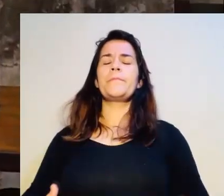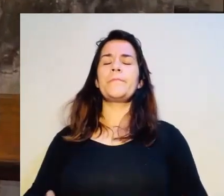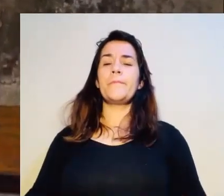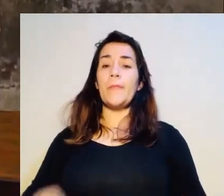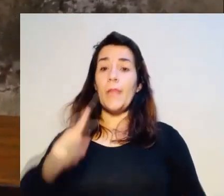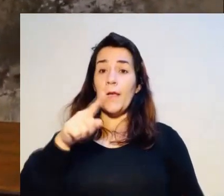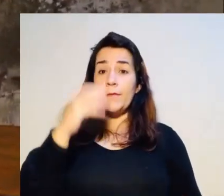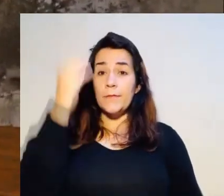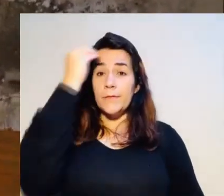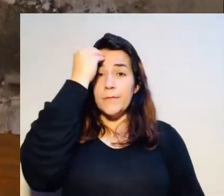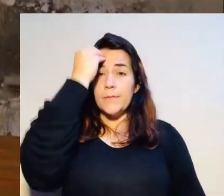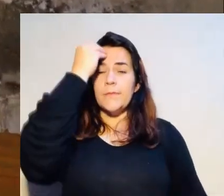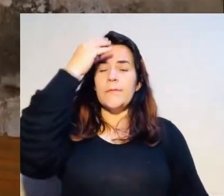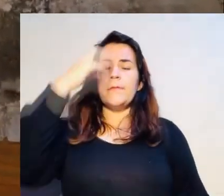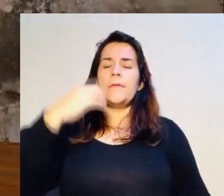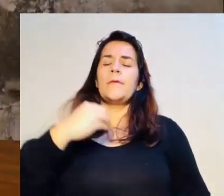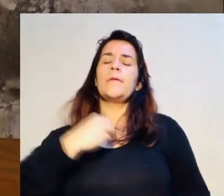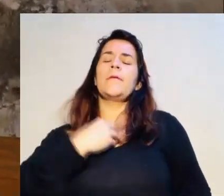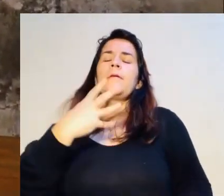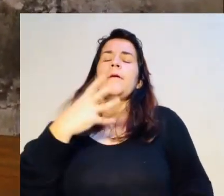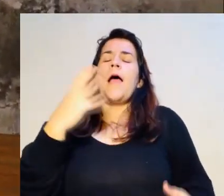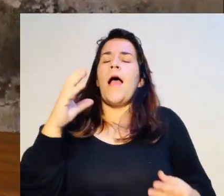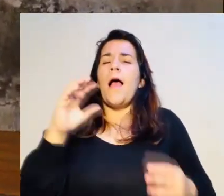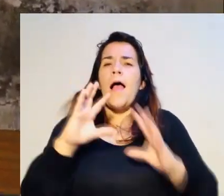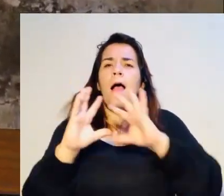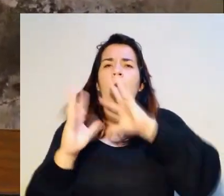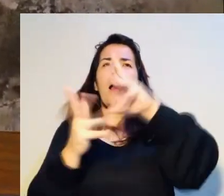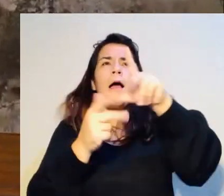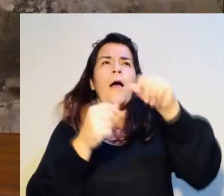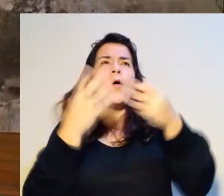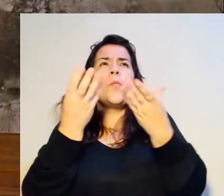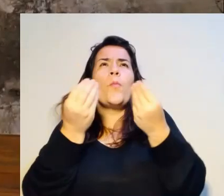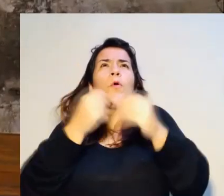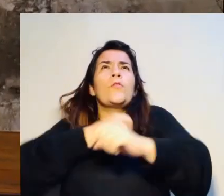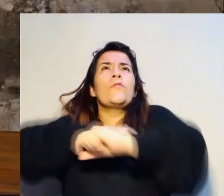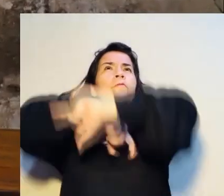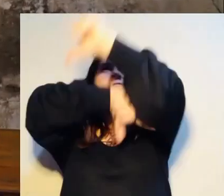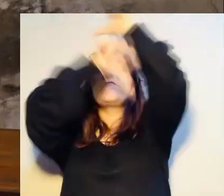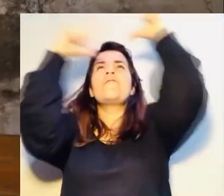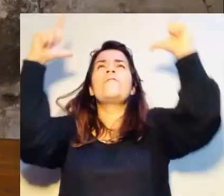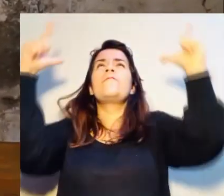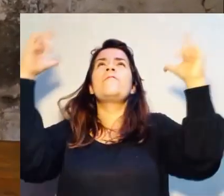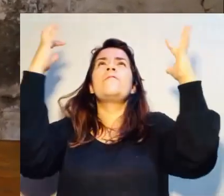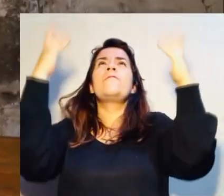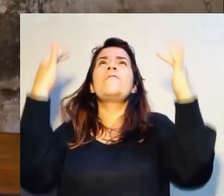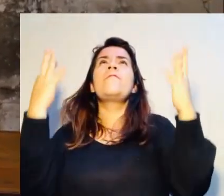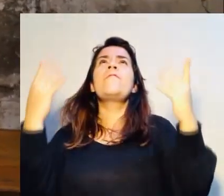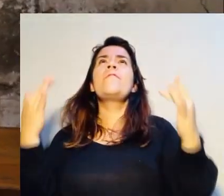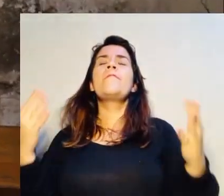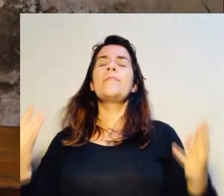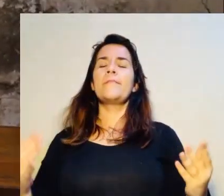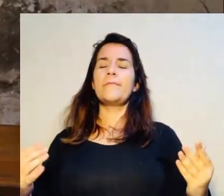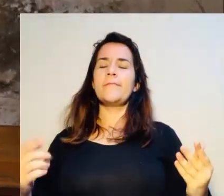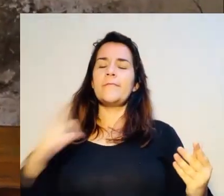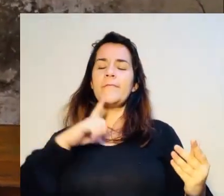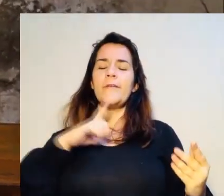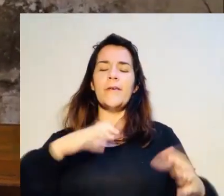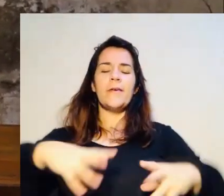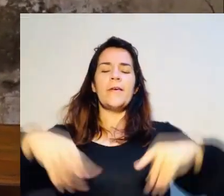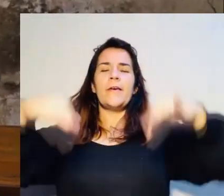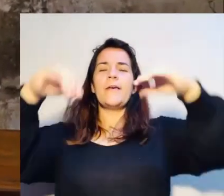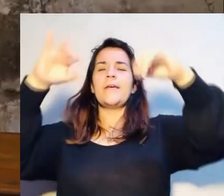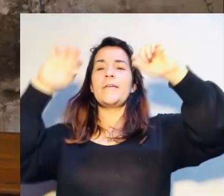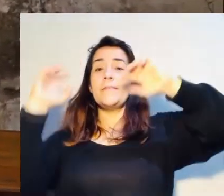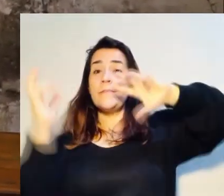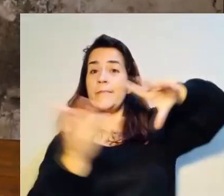Você consegue se sentir pertencente a algo muito transcendente. O terreiro tem